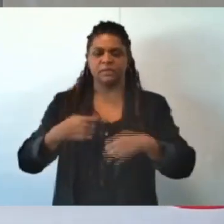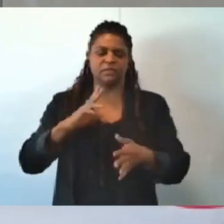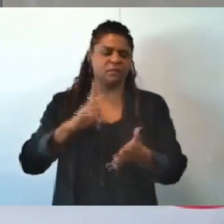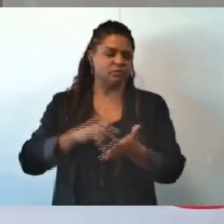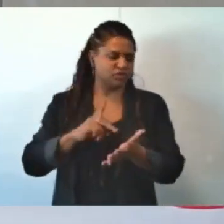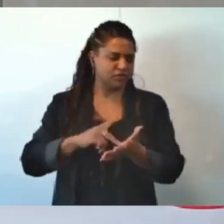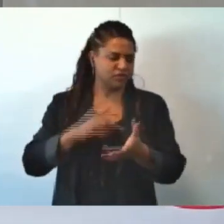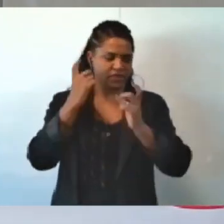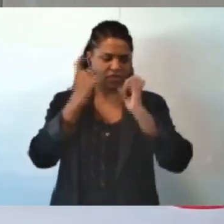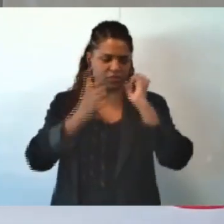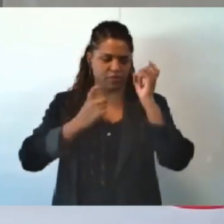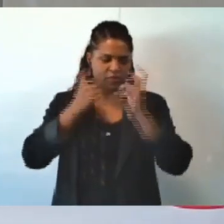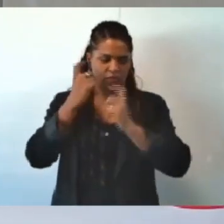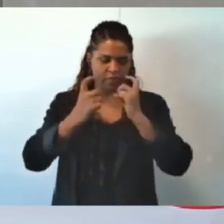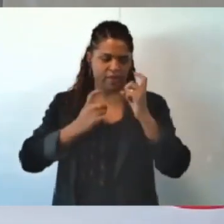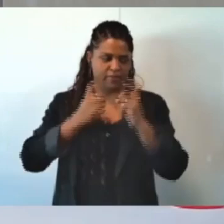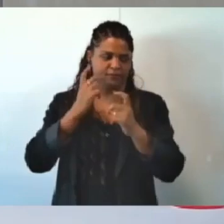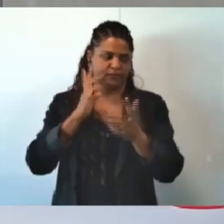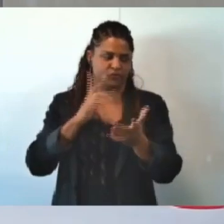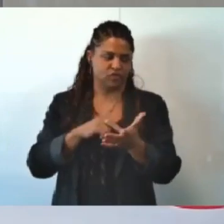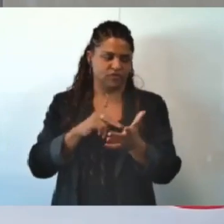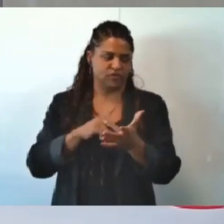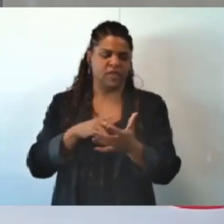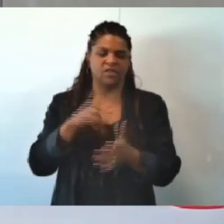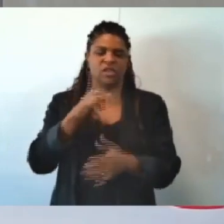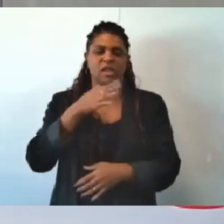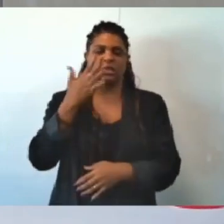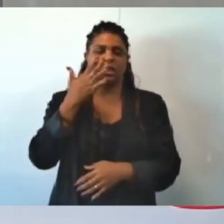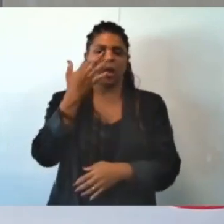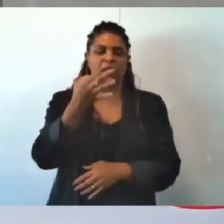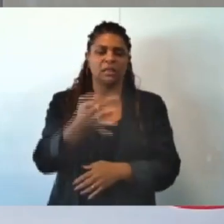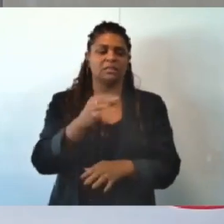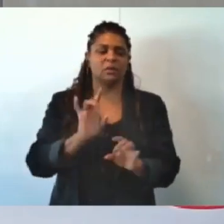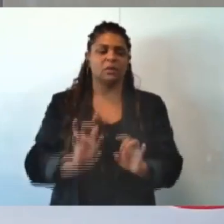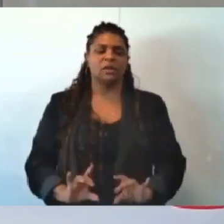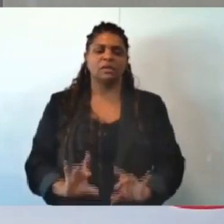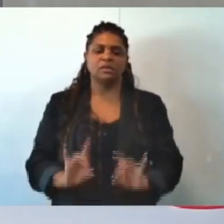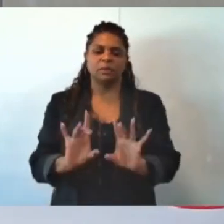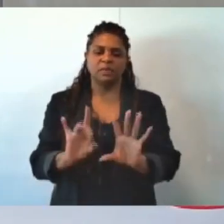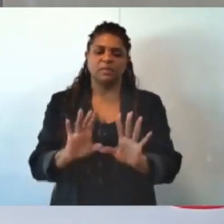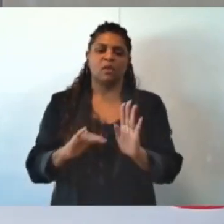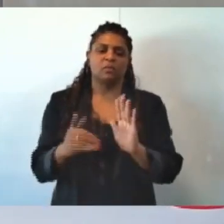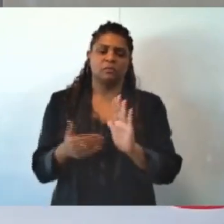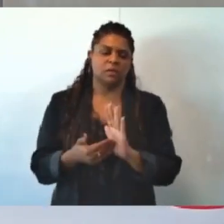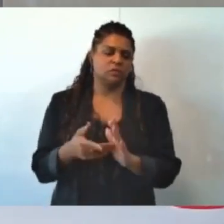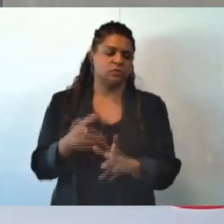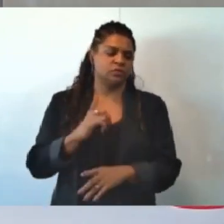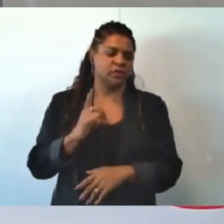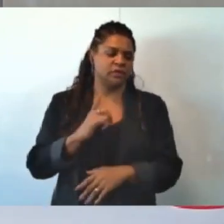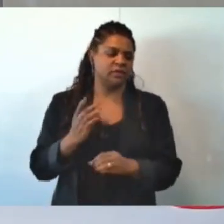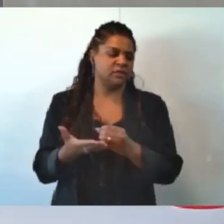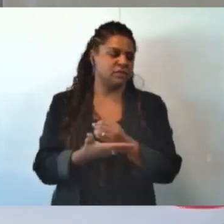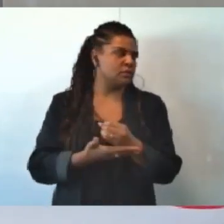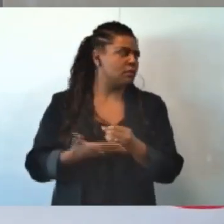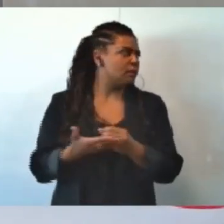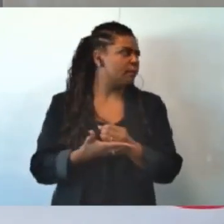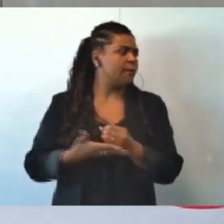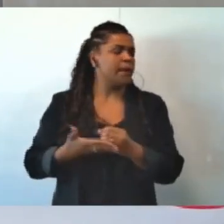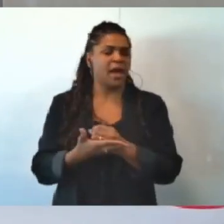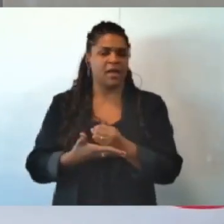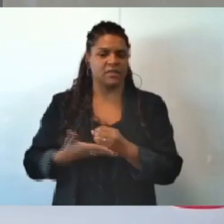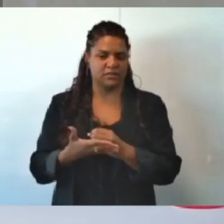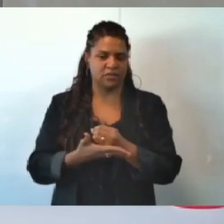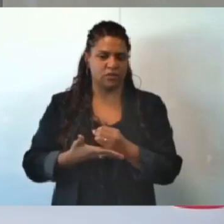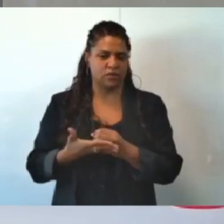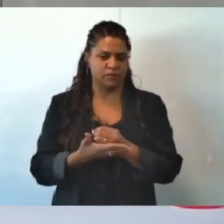podemos deixar de dar uma atenção especial para aquilo que tem sido fundamental para o cidadão belo-horizontino. Né?